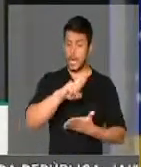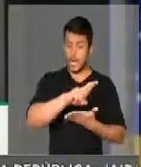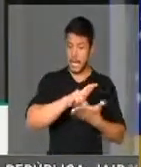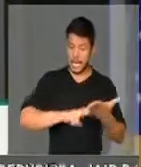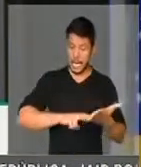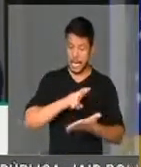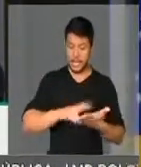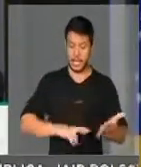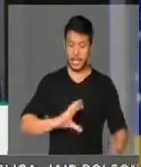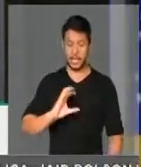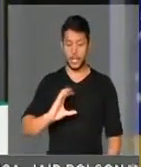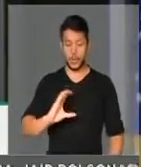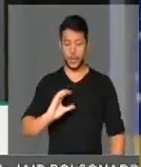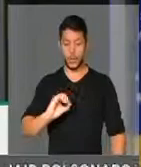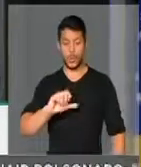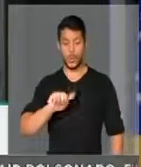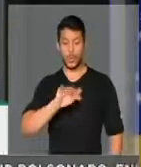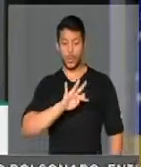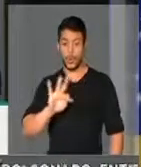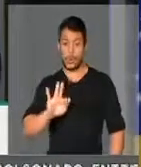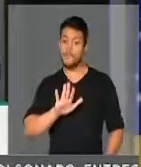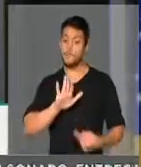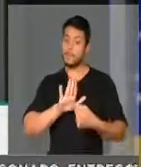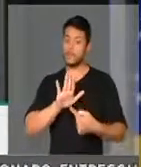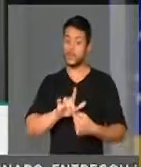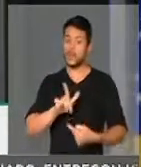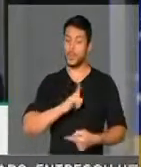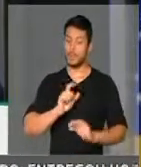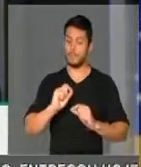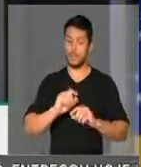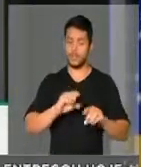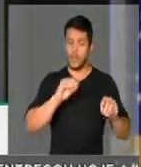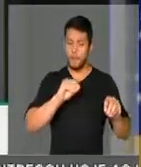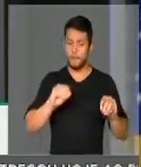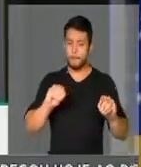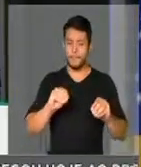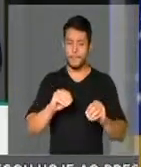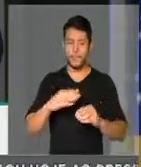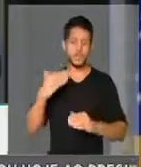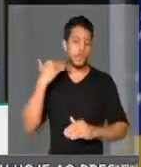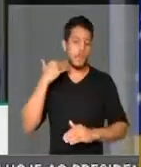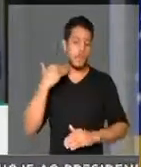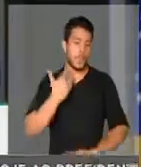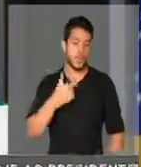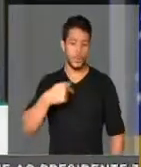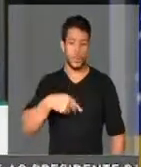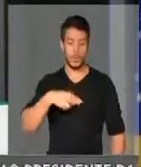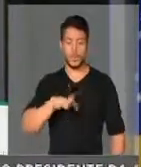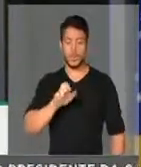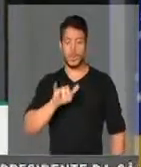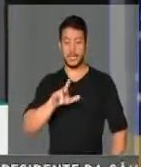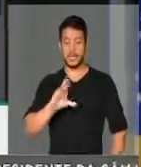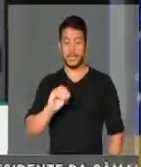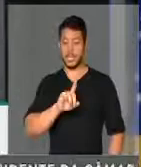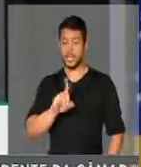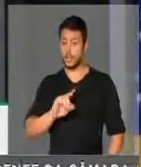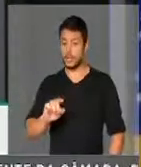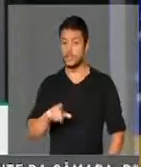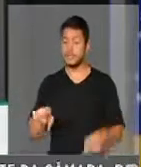indicou movimentação financeira suspeita na conta de Queiroz, também viu na conta de